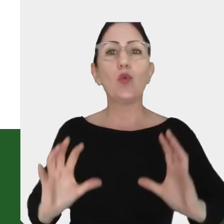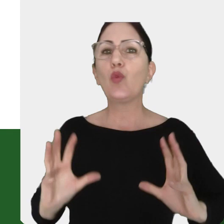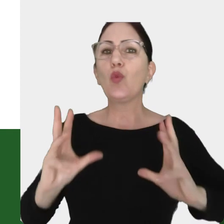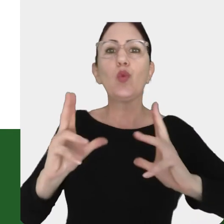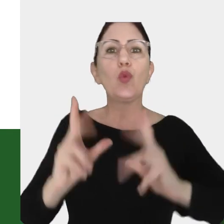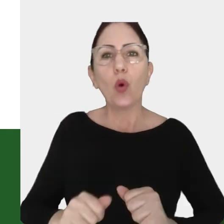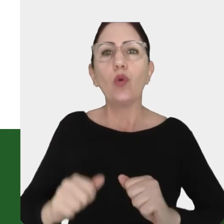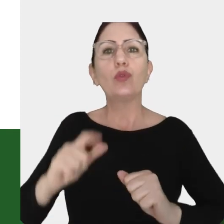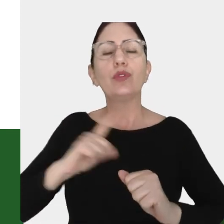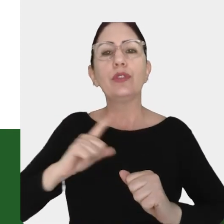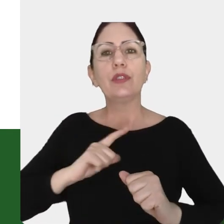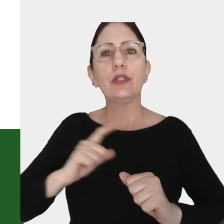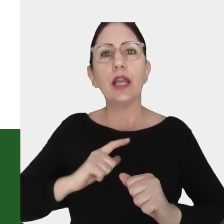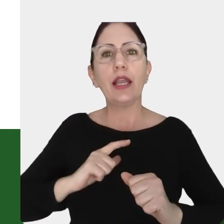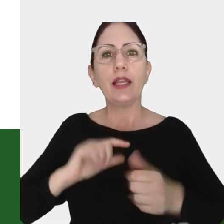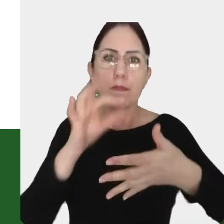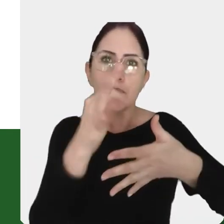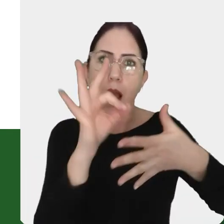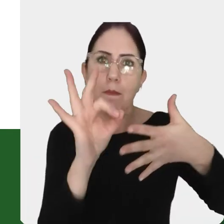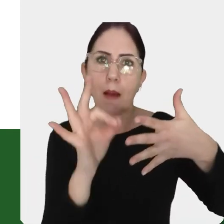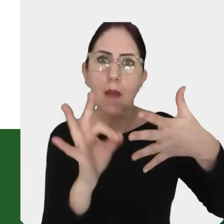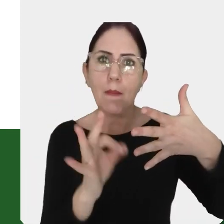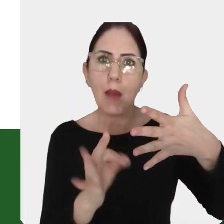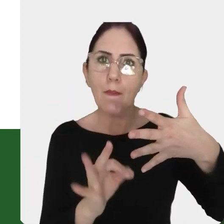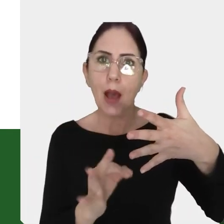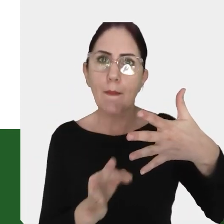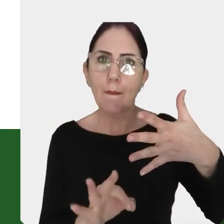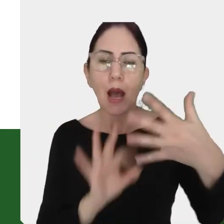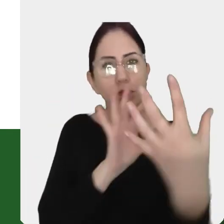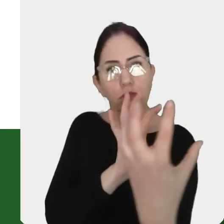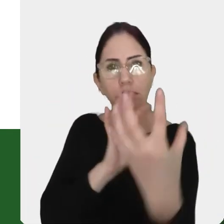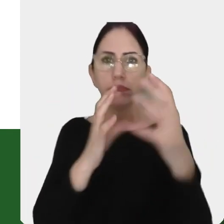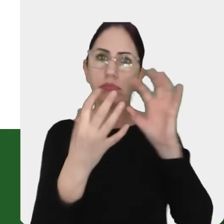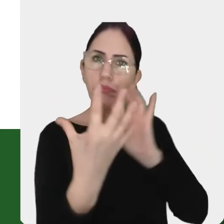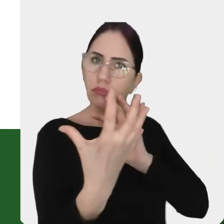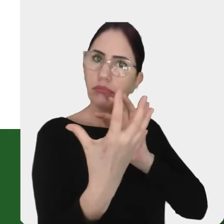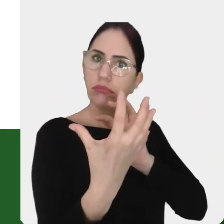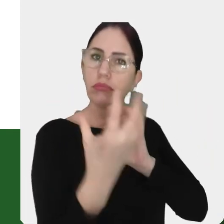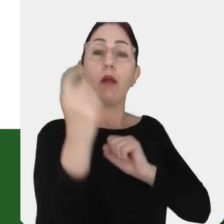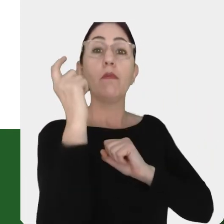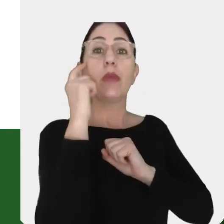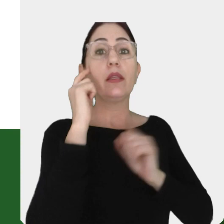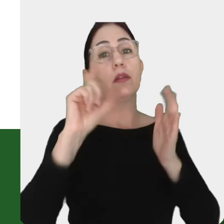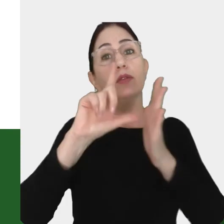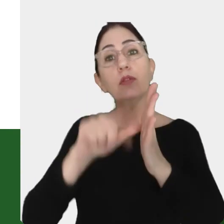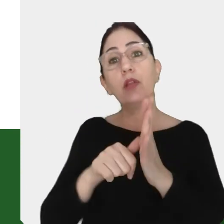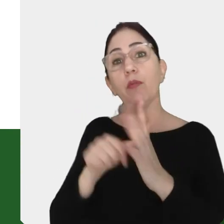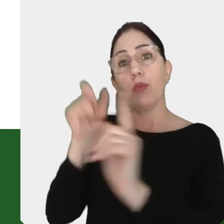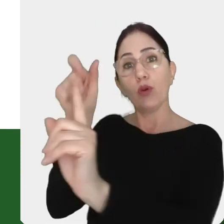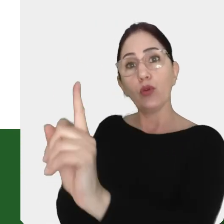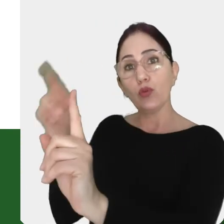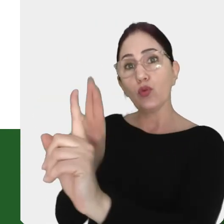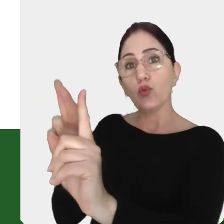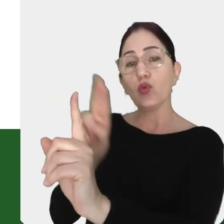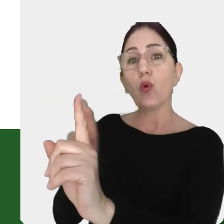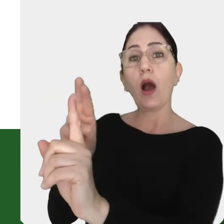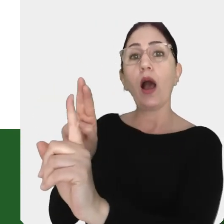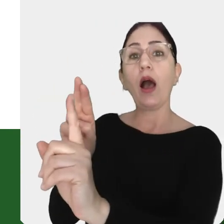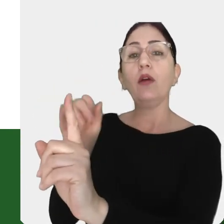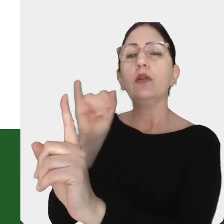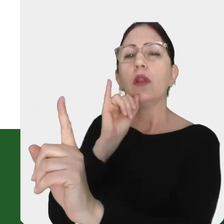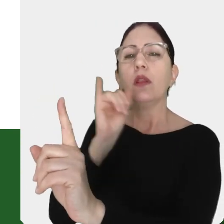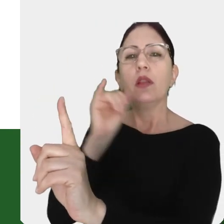né, nessa parte de finalização da interface, pensando que isso vai ser testado com o usuário.